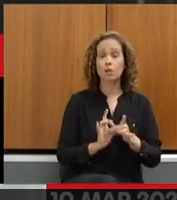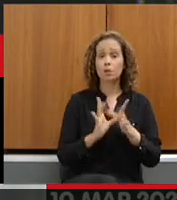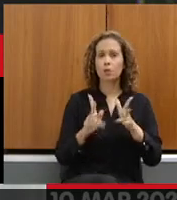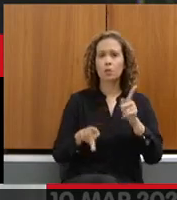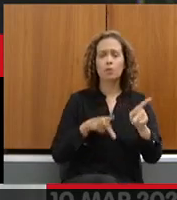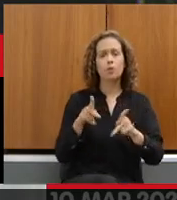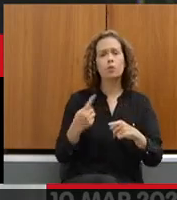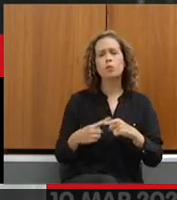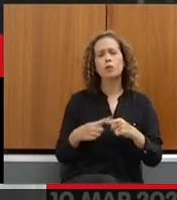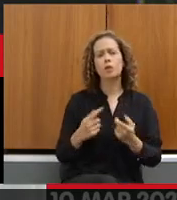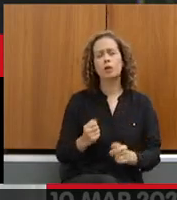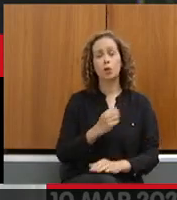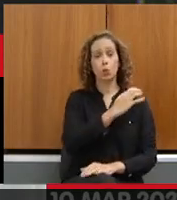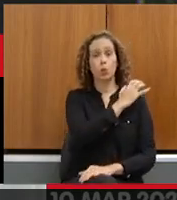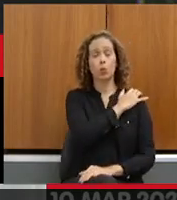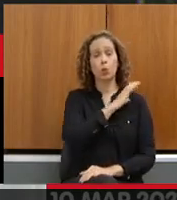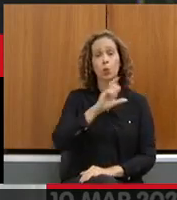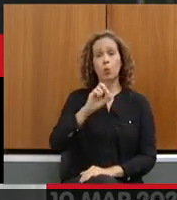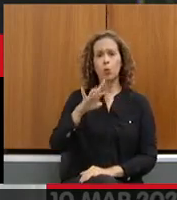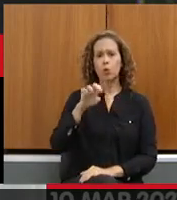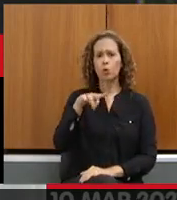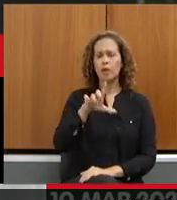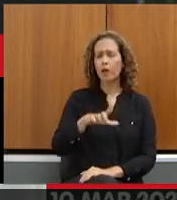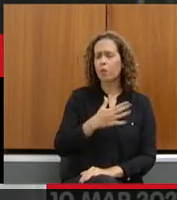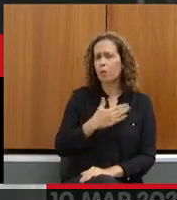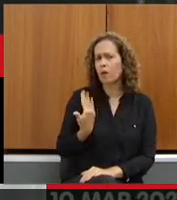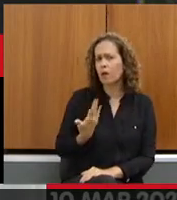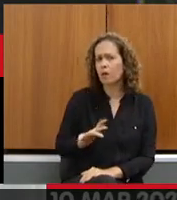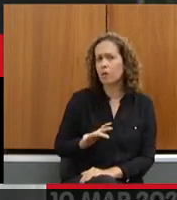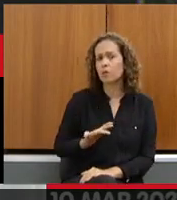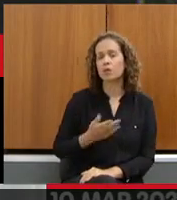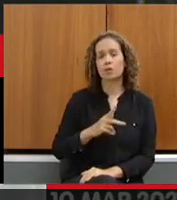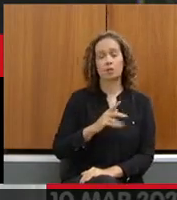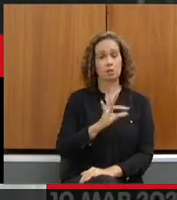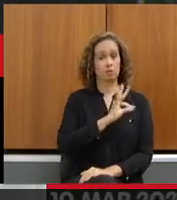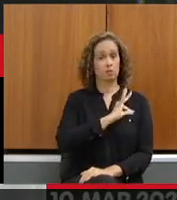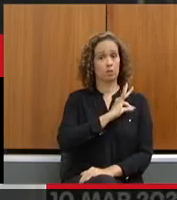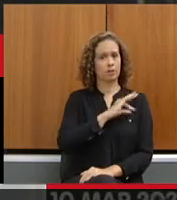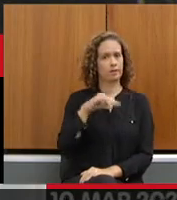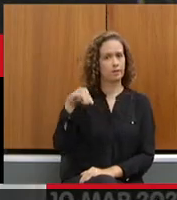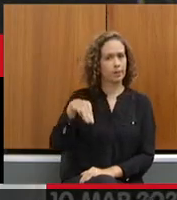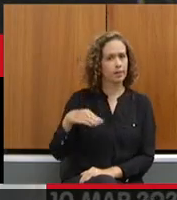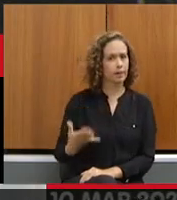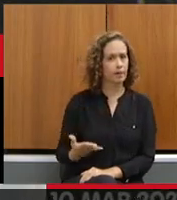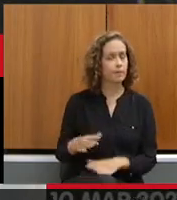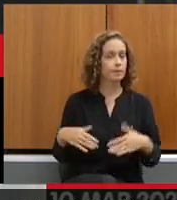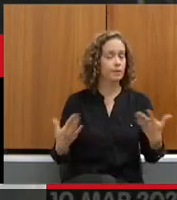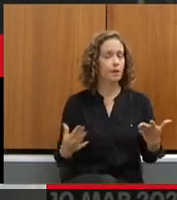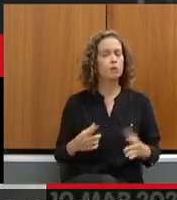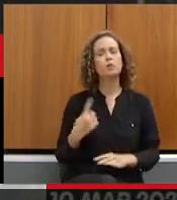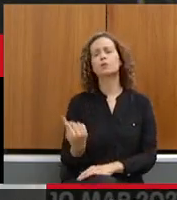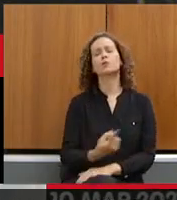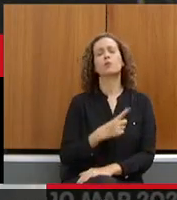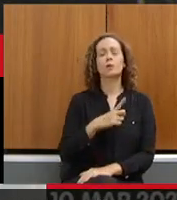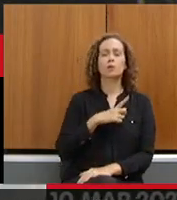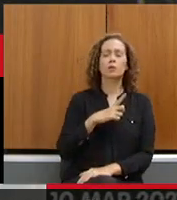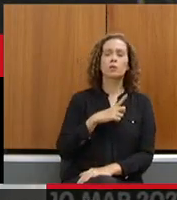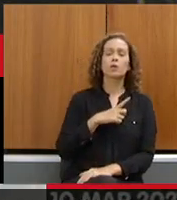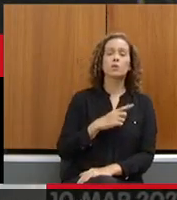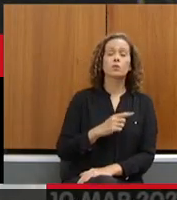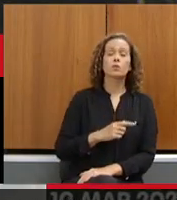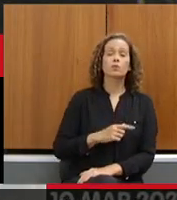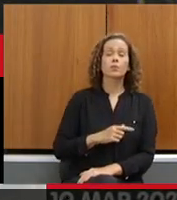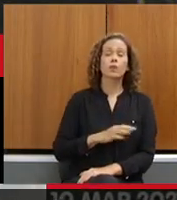pouco giro morreu um coronel da Polícia Militar então nós temos tendo diversos servidores nós temos a polícia militar que está